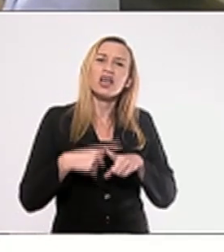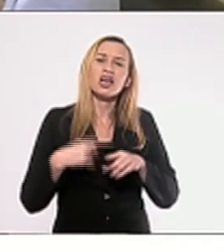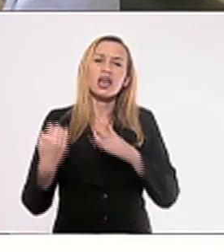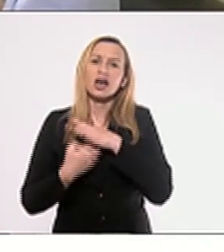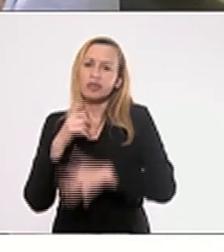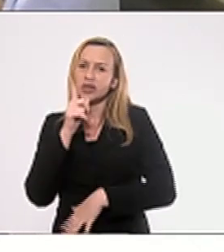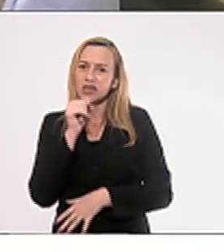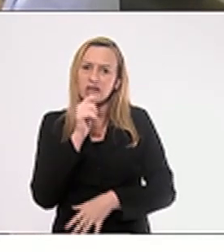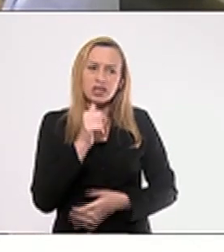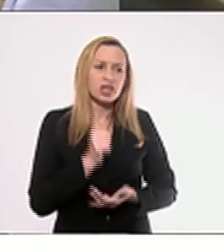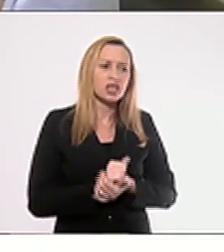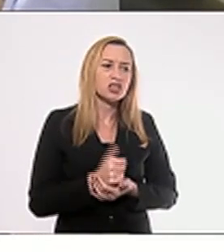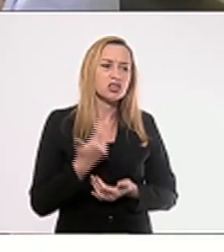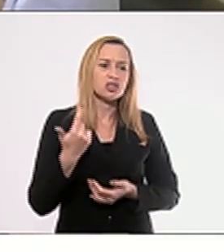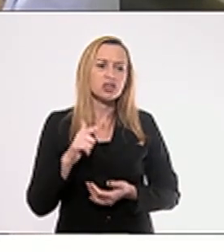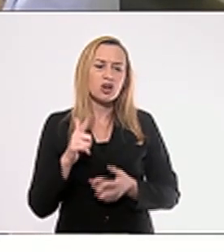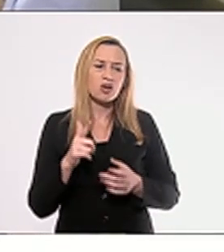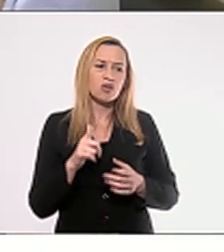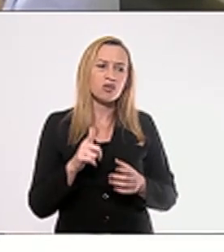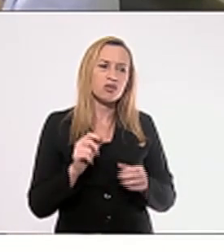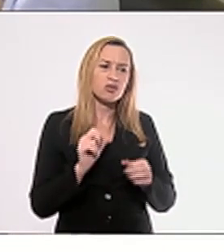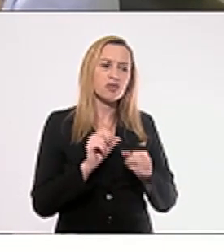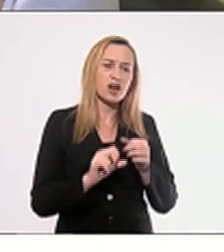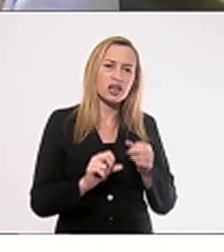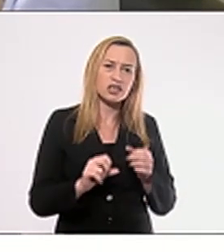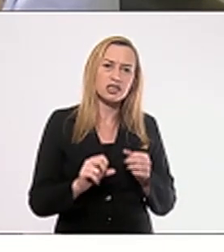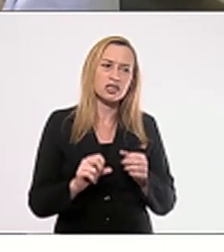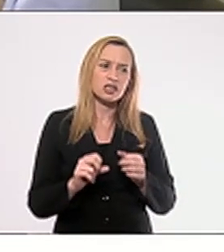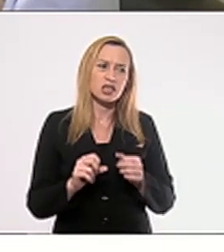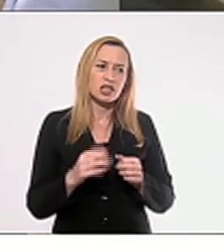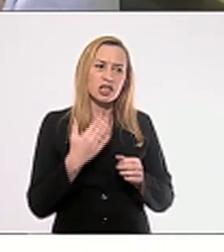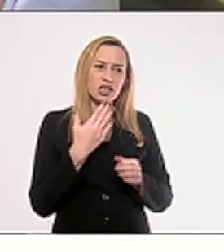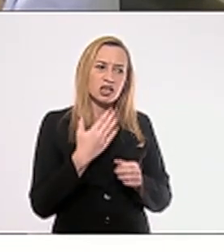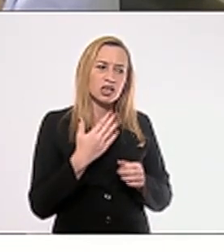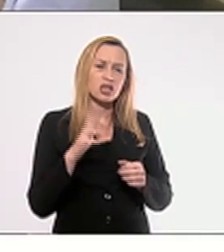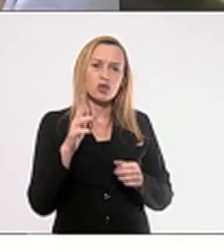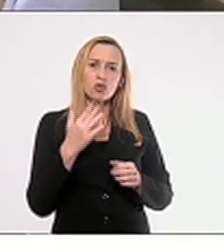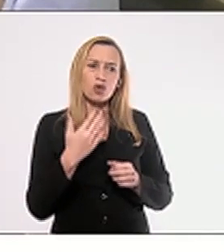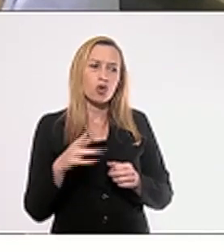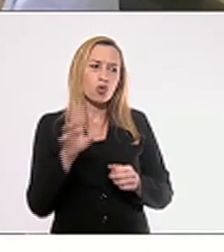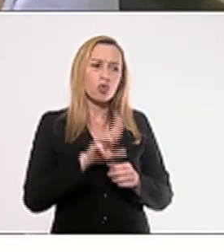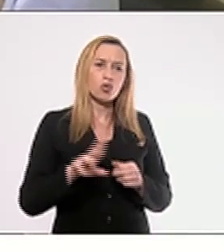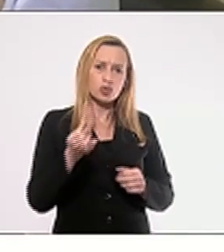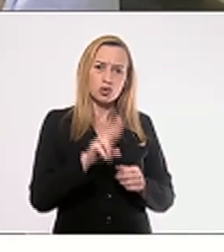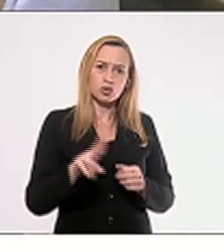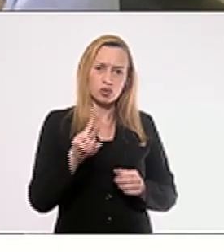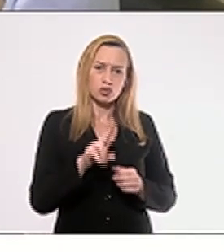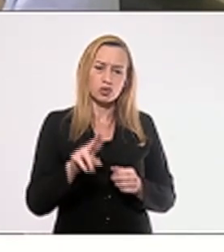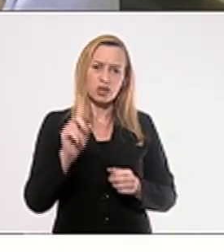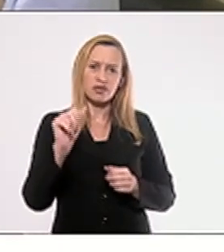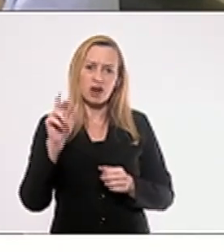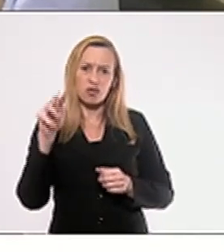essa instalação? Isso vocês consideram trivial? Enfim.